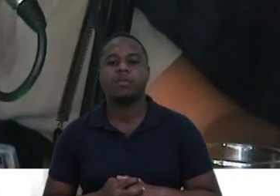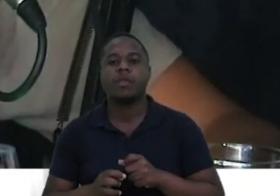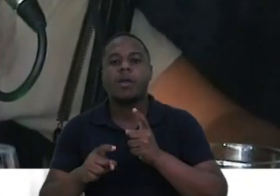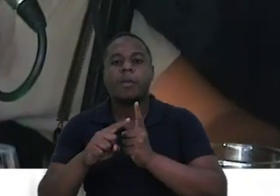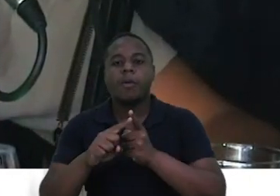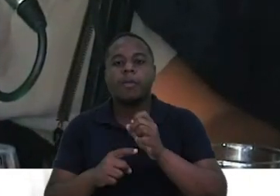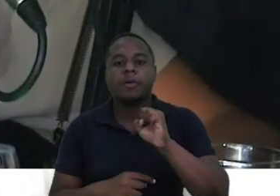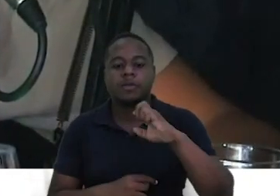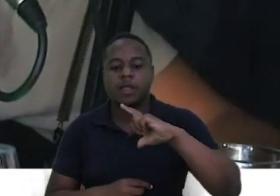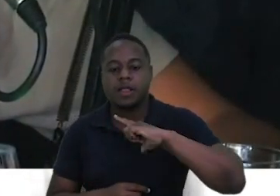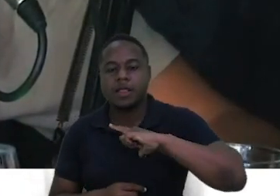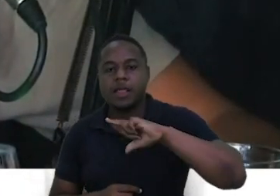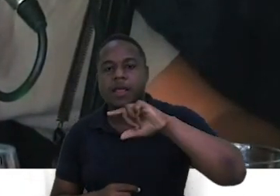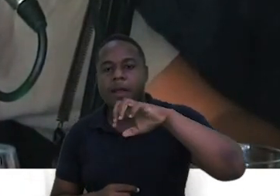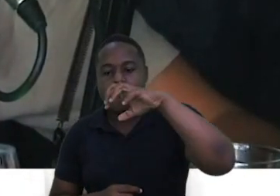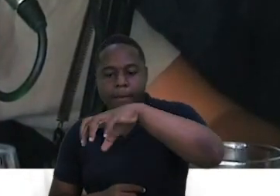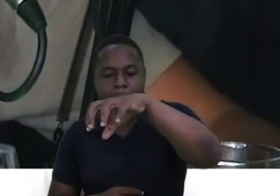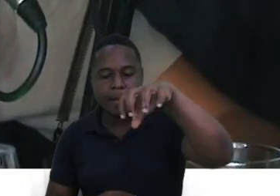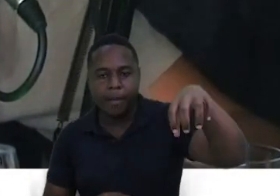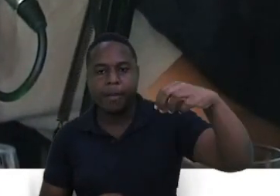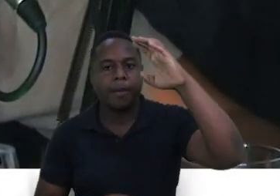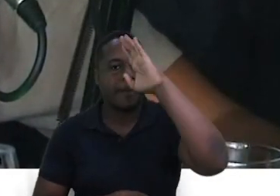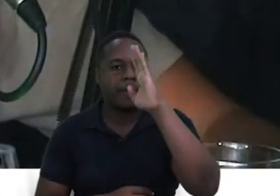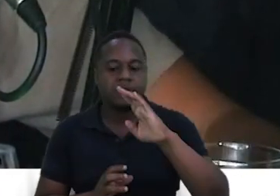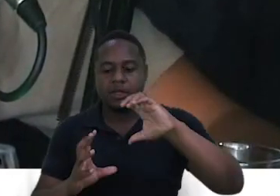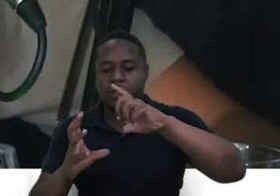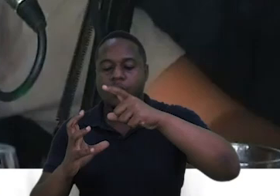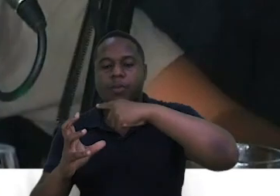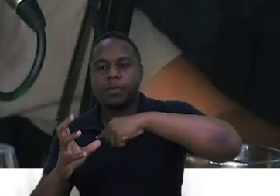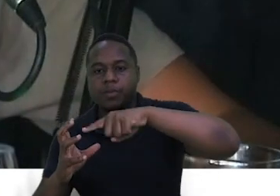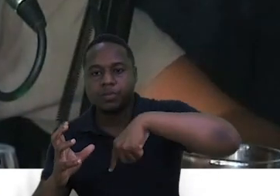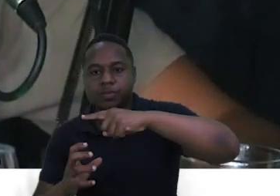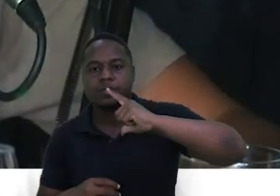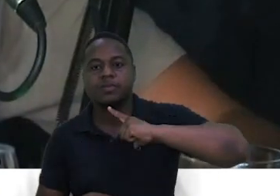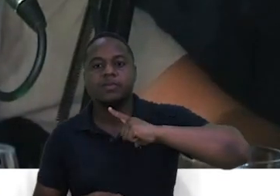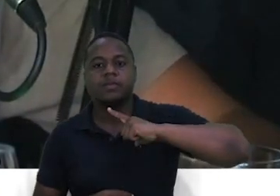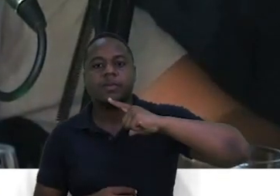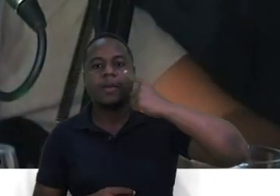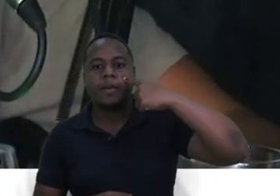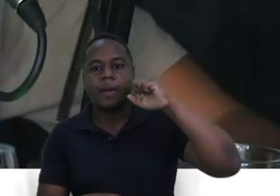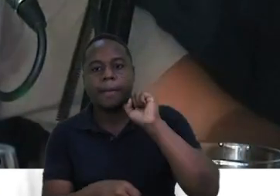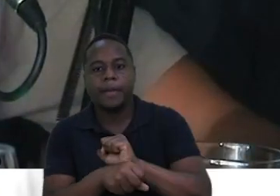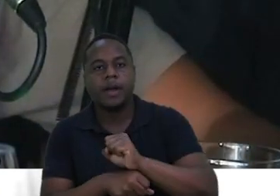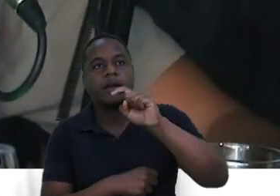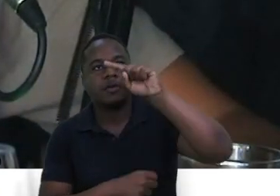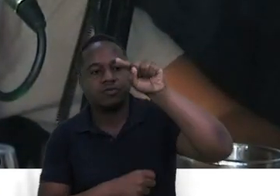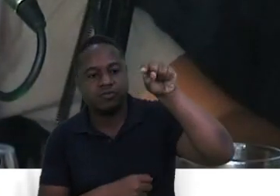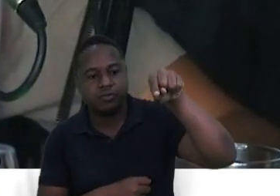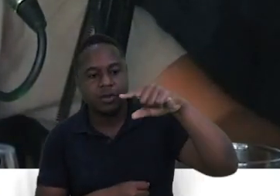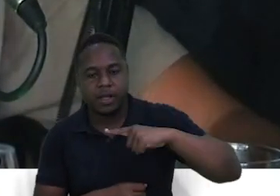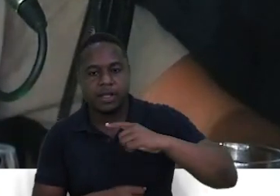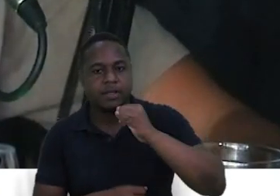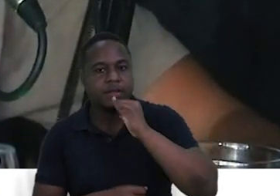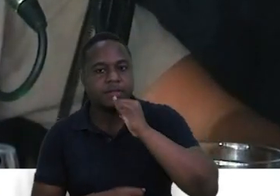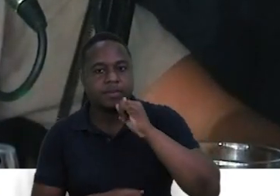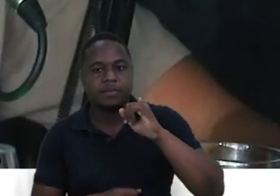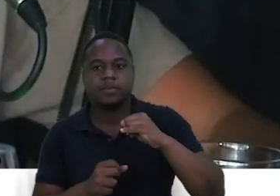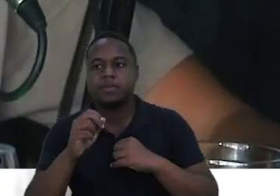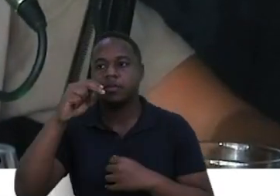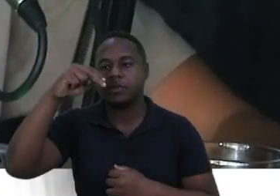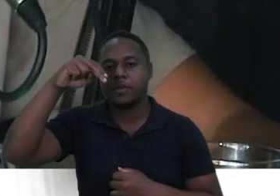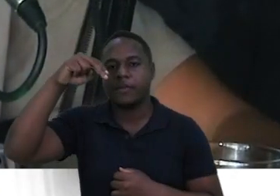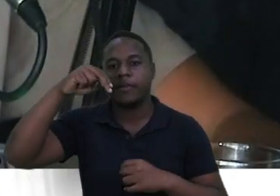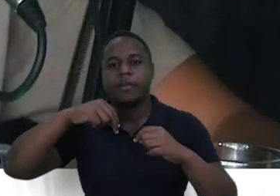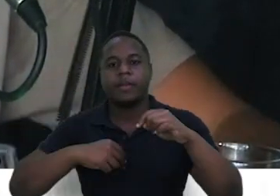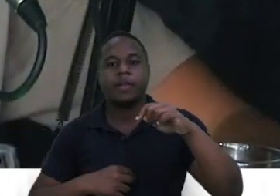eixo circuito de forró brasileiro mundial, ele para no Sudeste. Para, na verdade, na